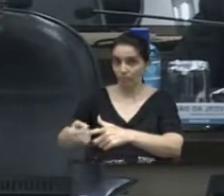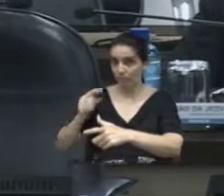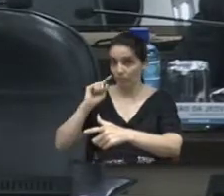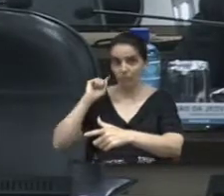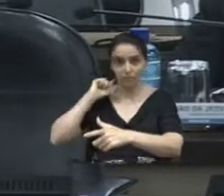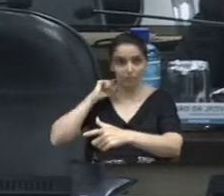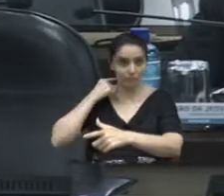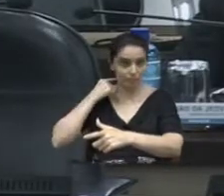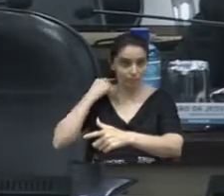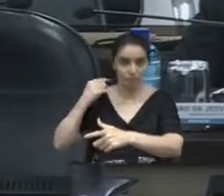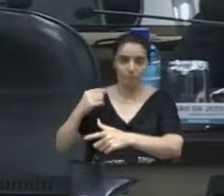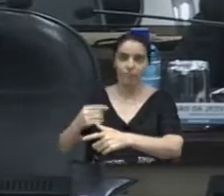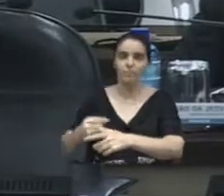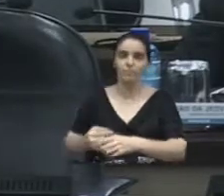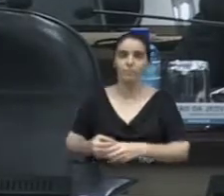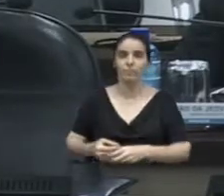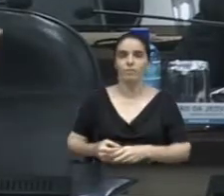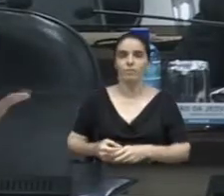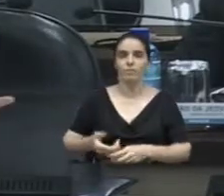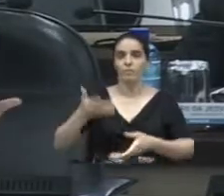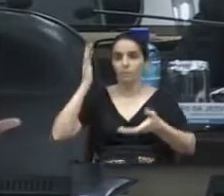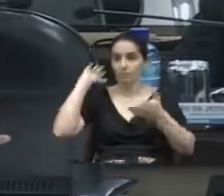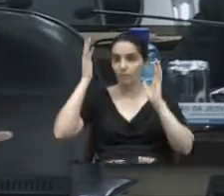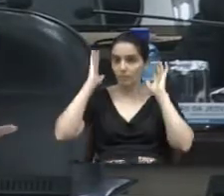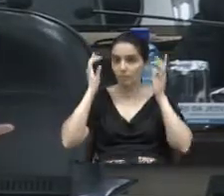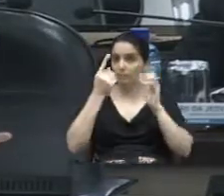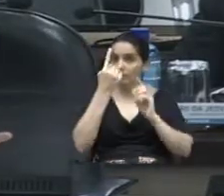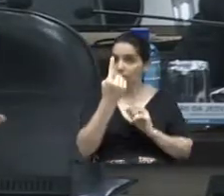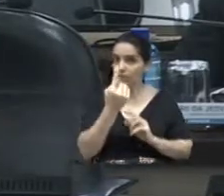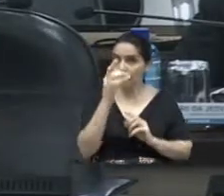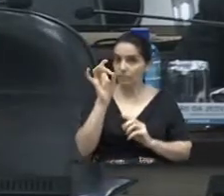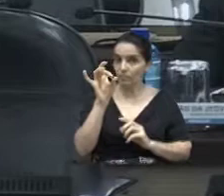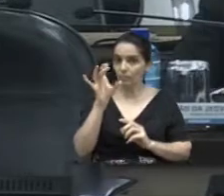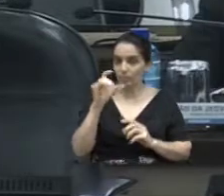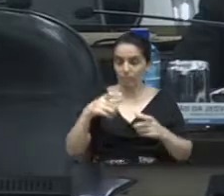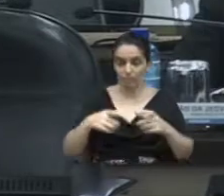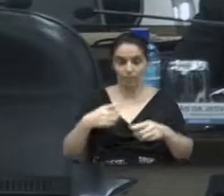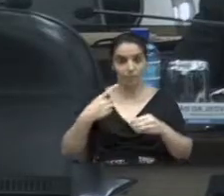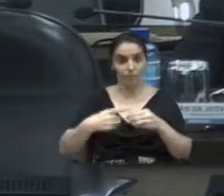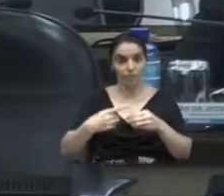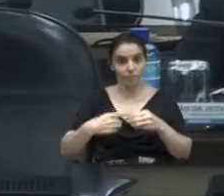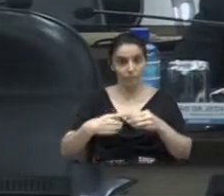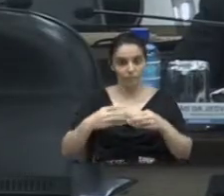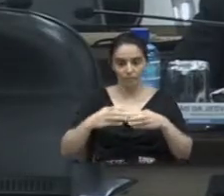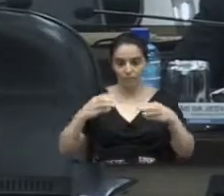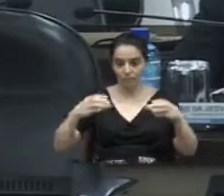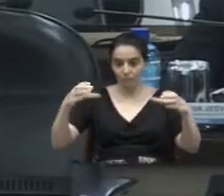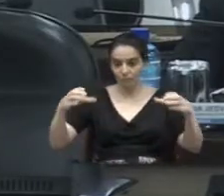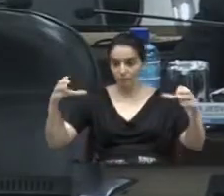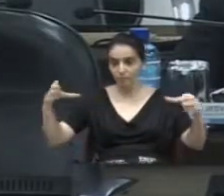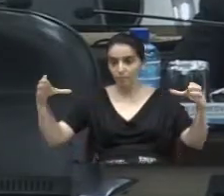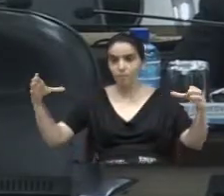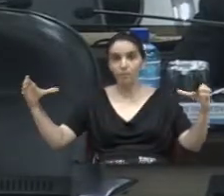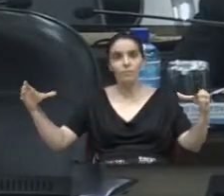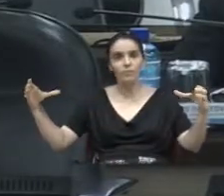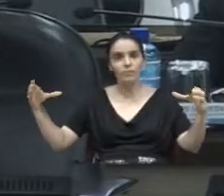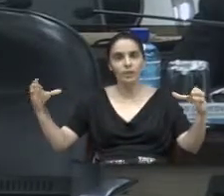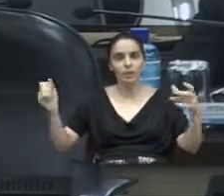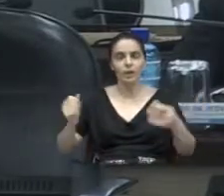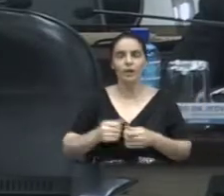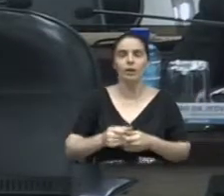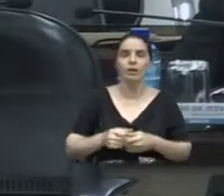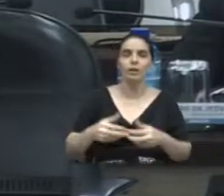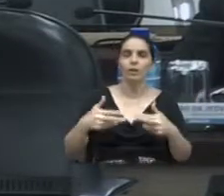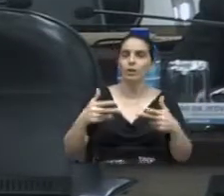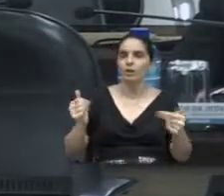é uma equipe de Soca Careca, a cidade cresceu de tal forma e todas as questões relacionadas a consumismo que nós